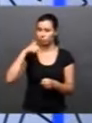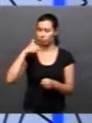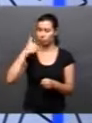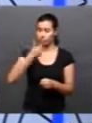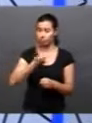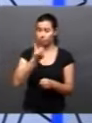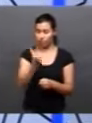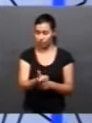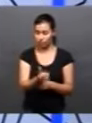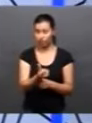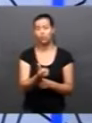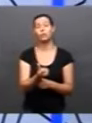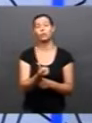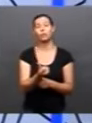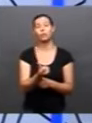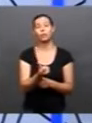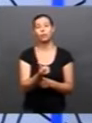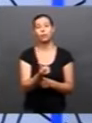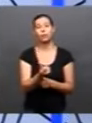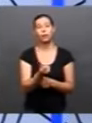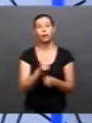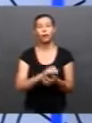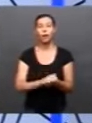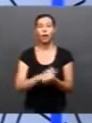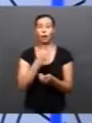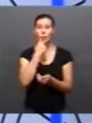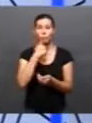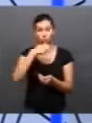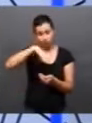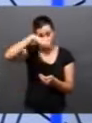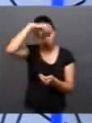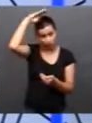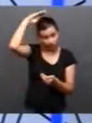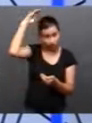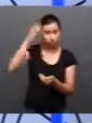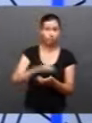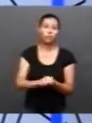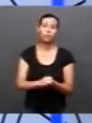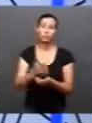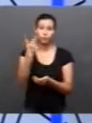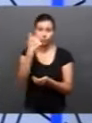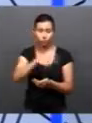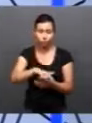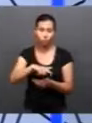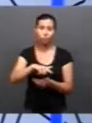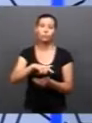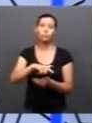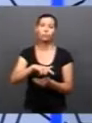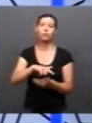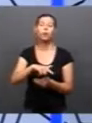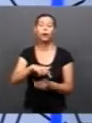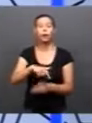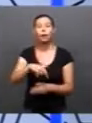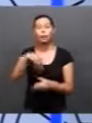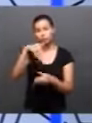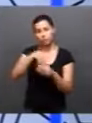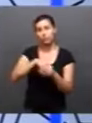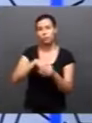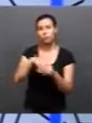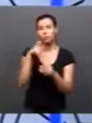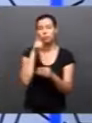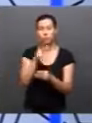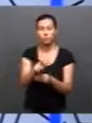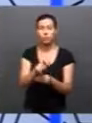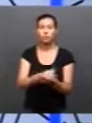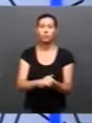Temer retomou essa discussão, acabou aprovando, e nós vamos ficar 20 anos sem dinheiro. Eu acho que isso é de uma gravidade, sabendo que algumas